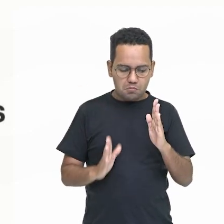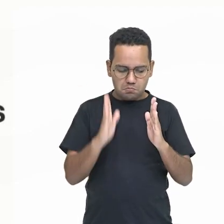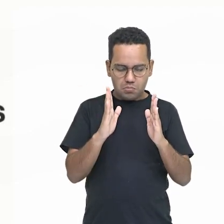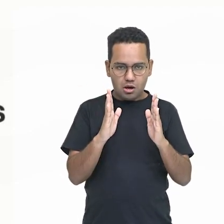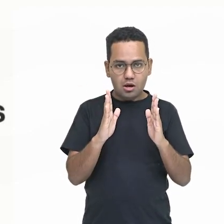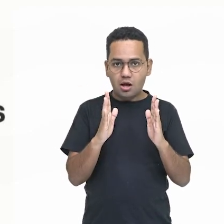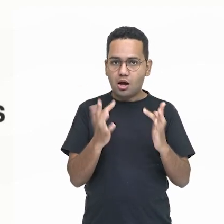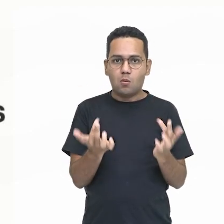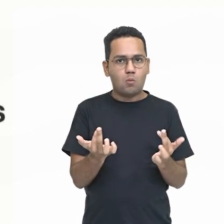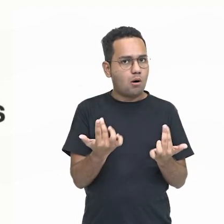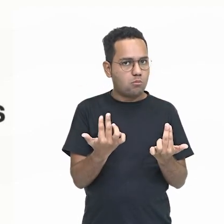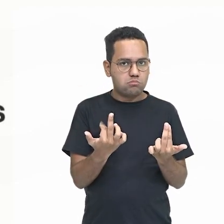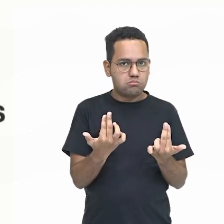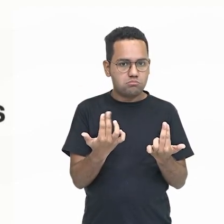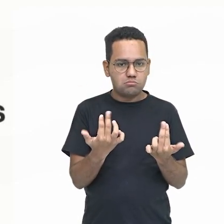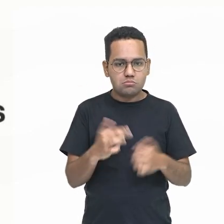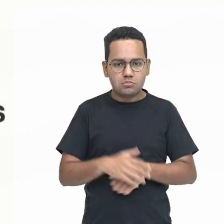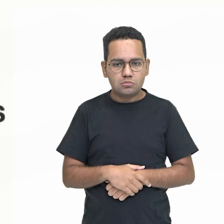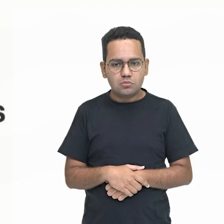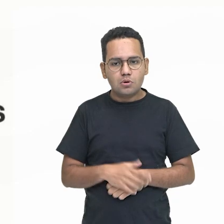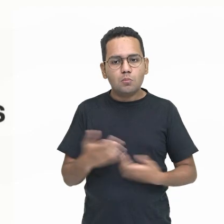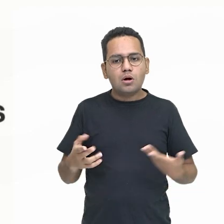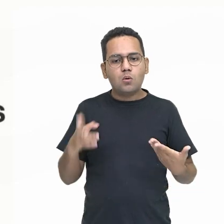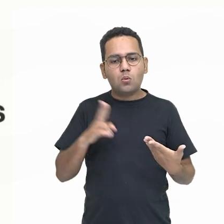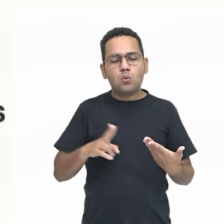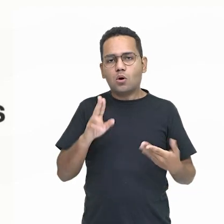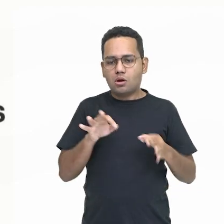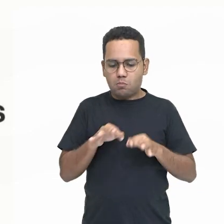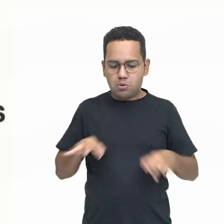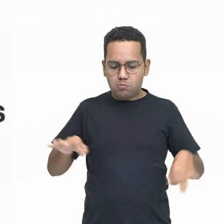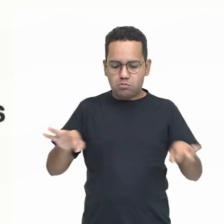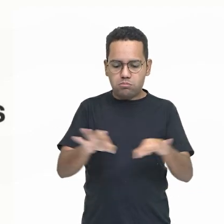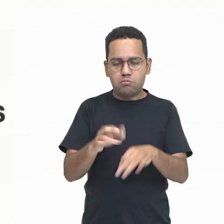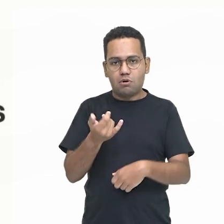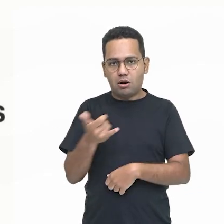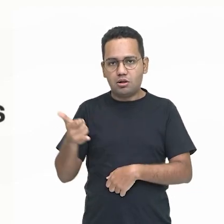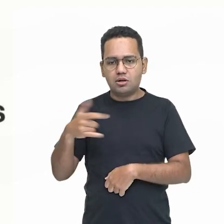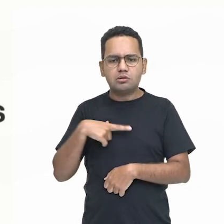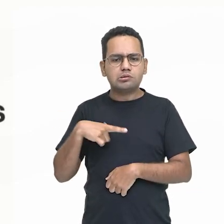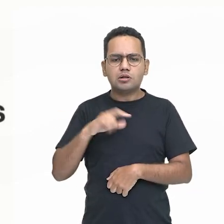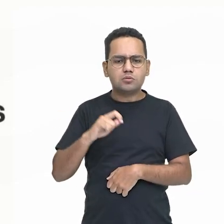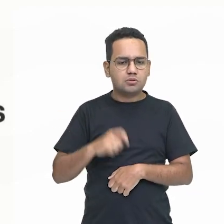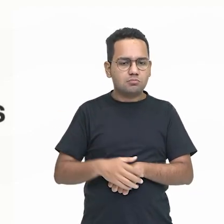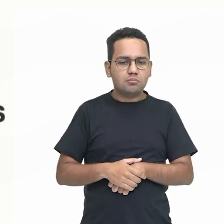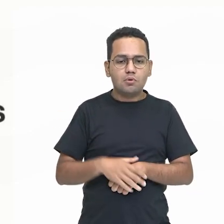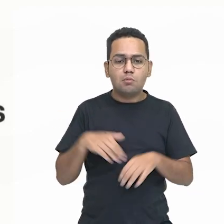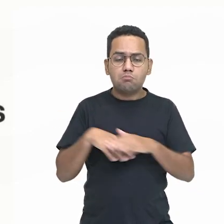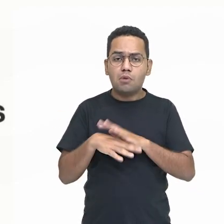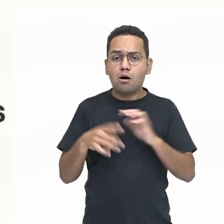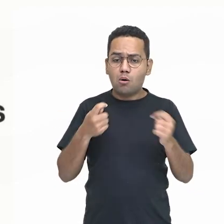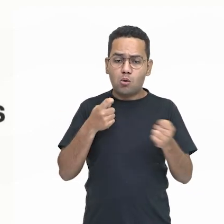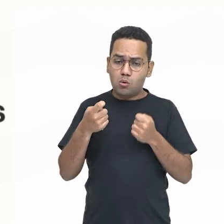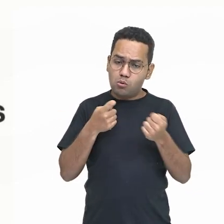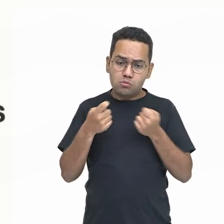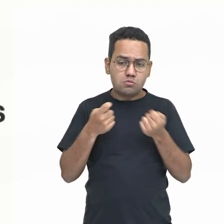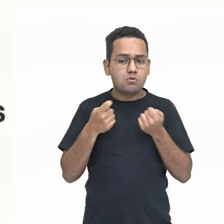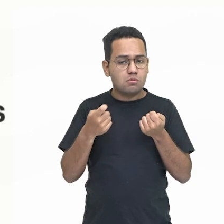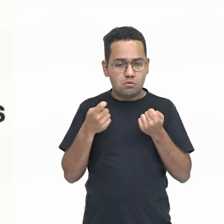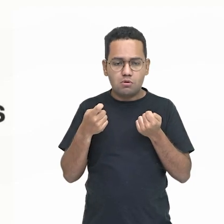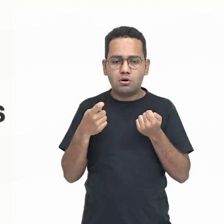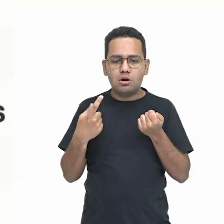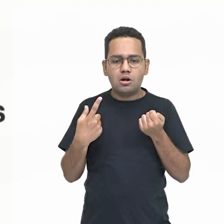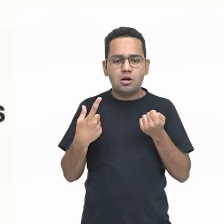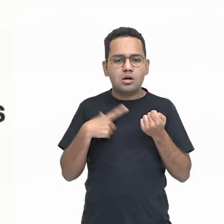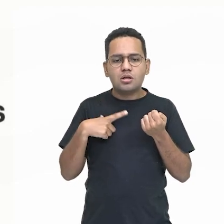utilizados na maior parte dos circuitos elétricos, tanto para o armazenamento de cargas, quanto